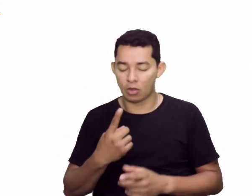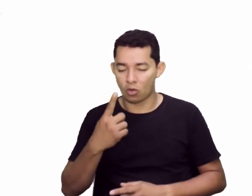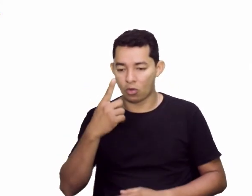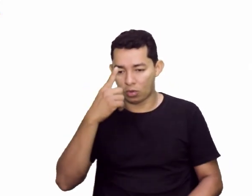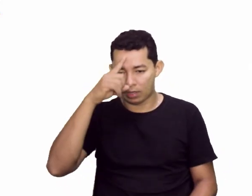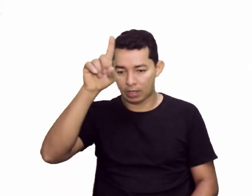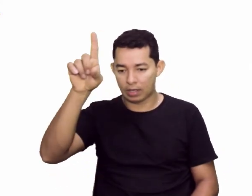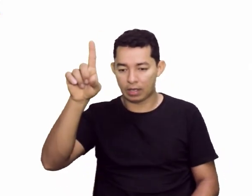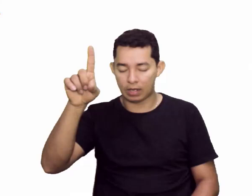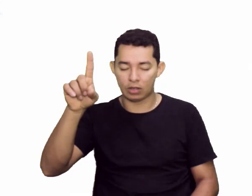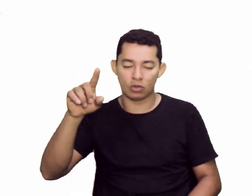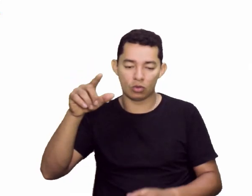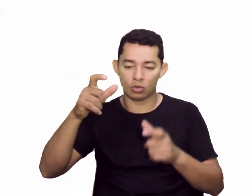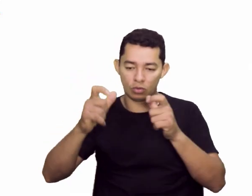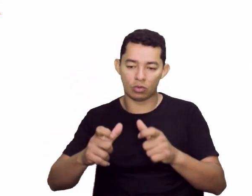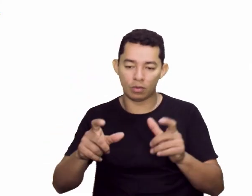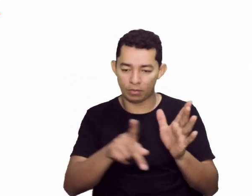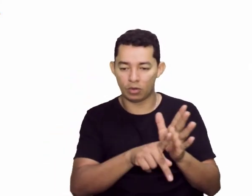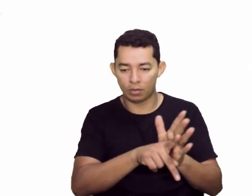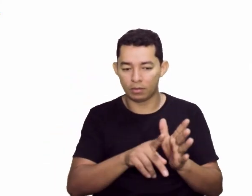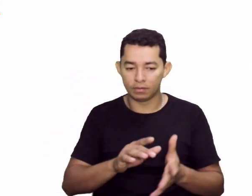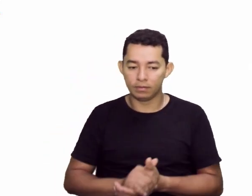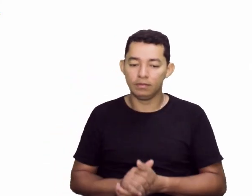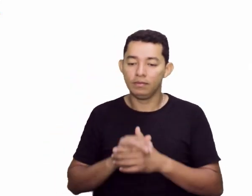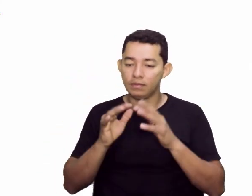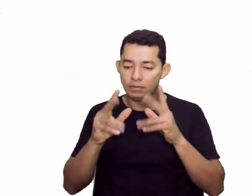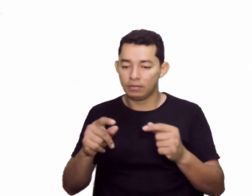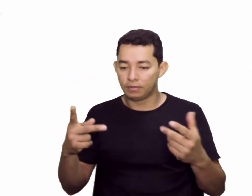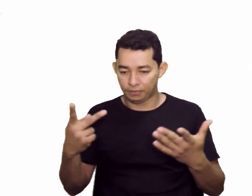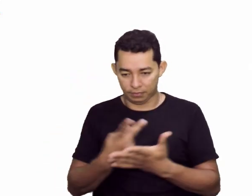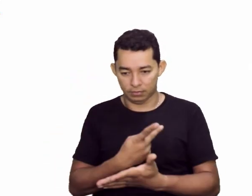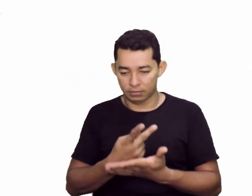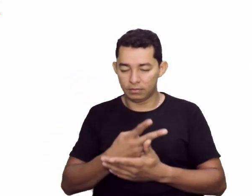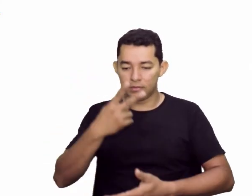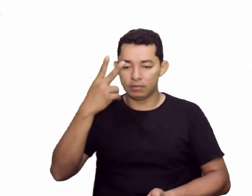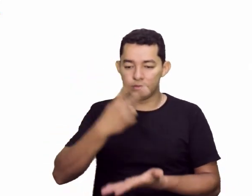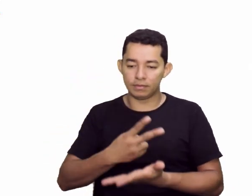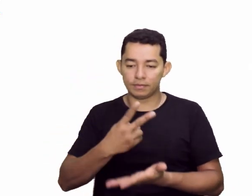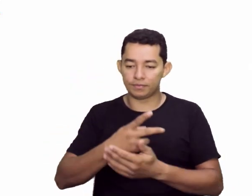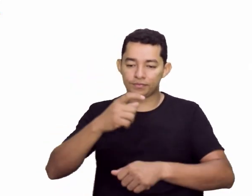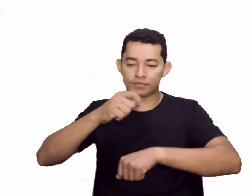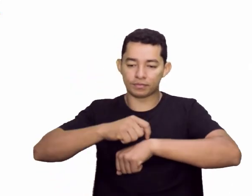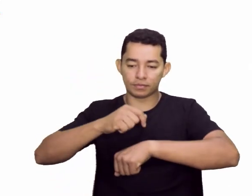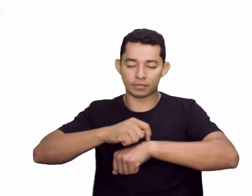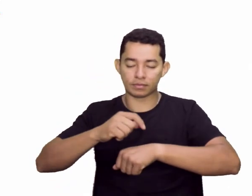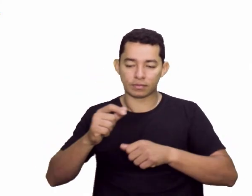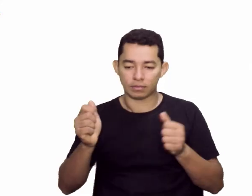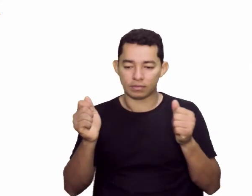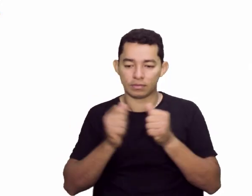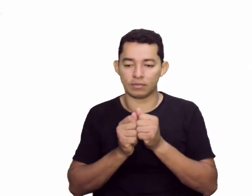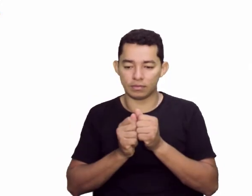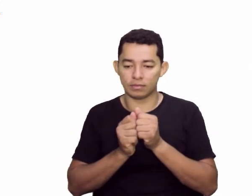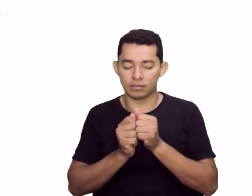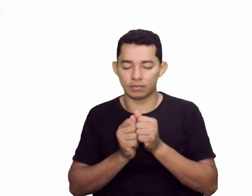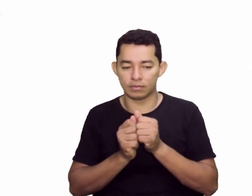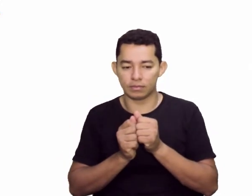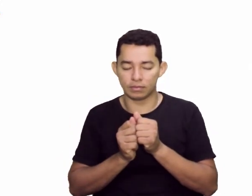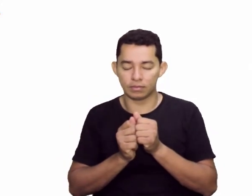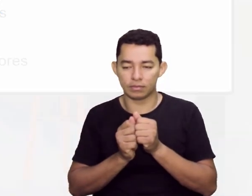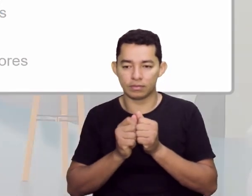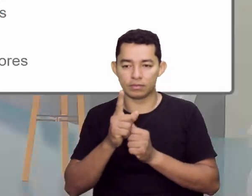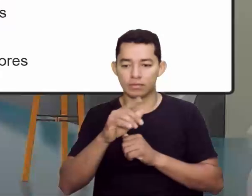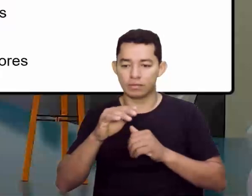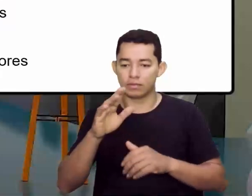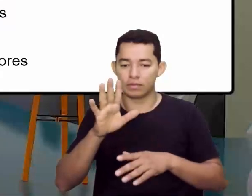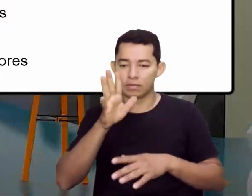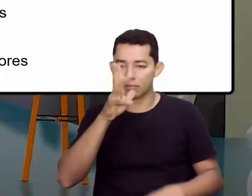locais, tá bom? Então, tudo isso aí acontece ao mesmo tempo, tudo isso acontece junto e sem demora, tá bom?